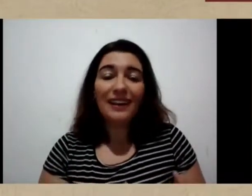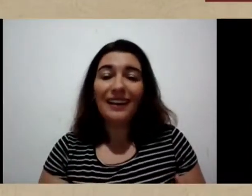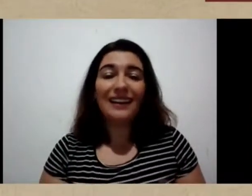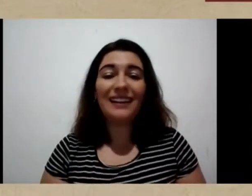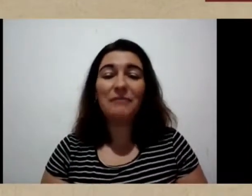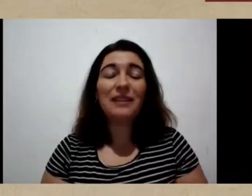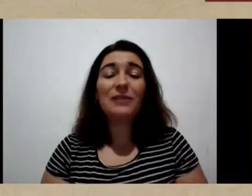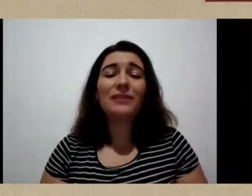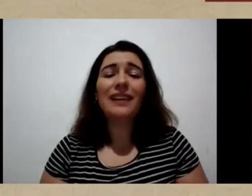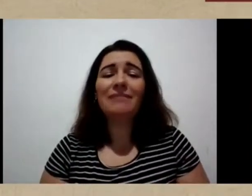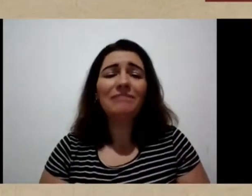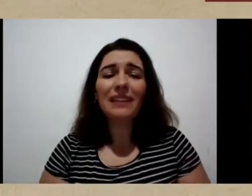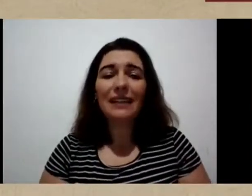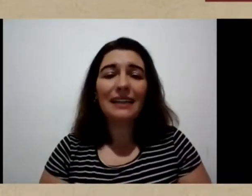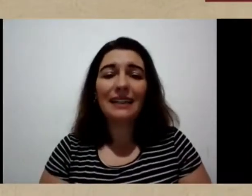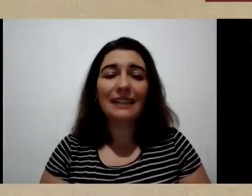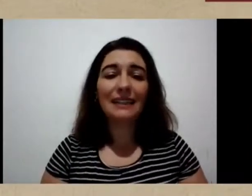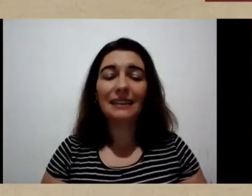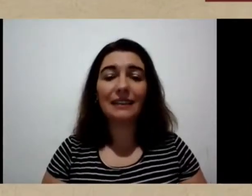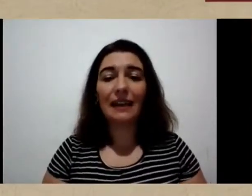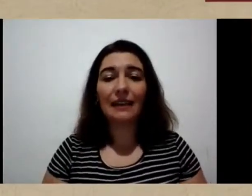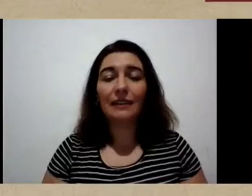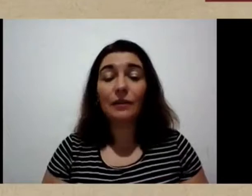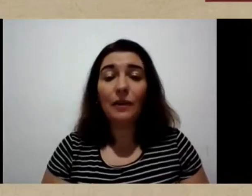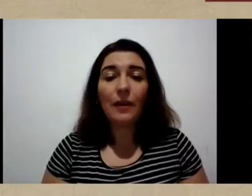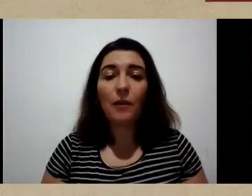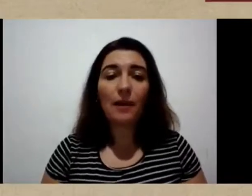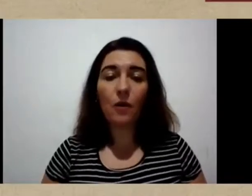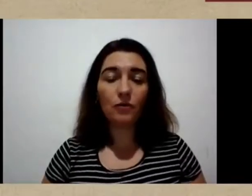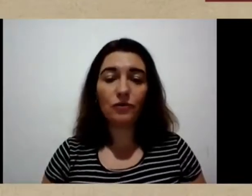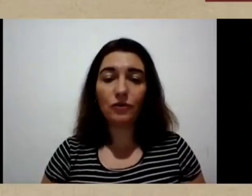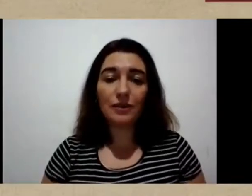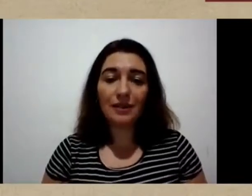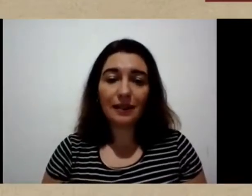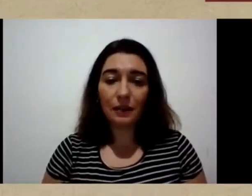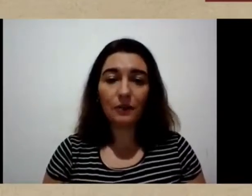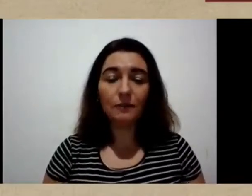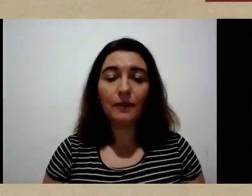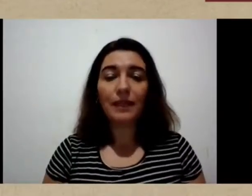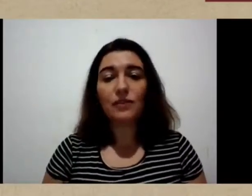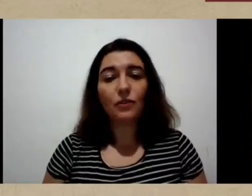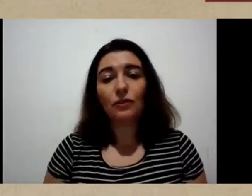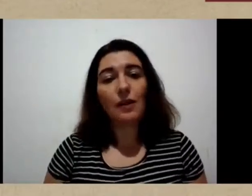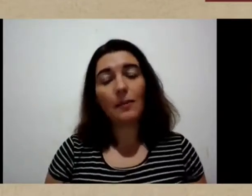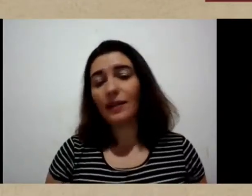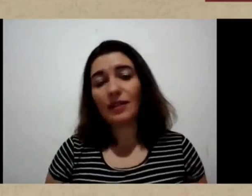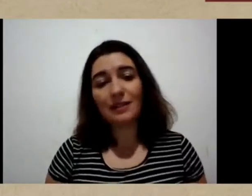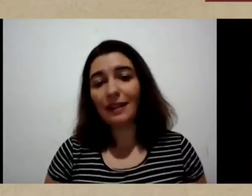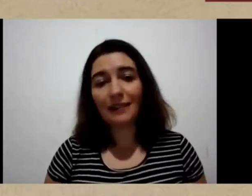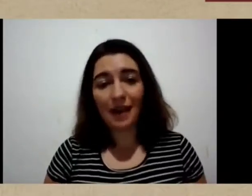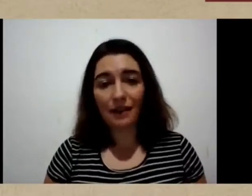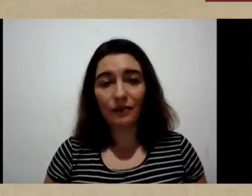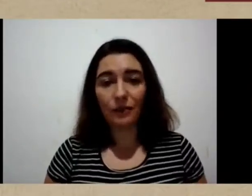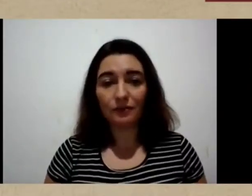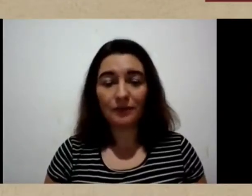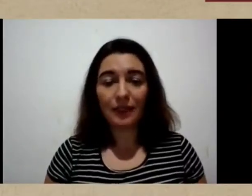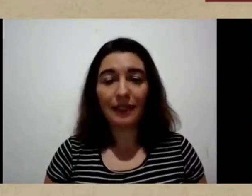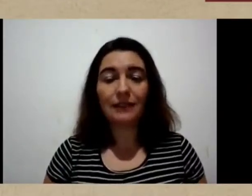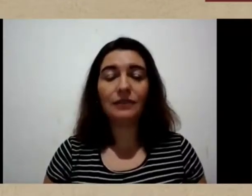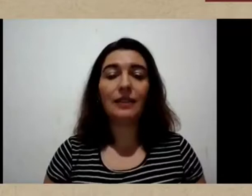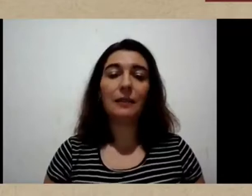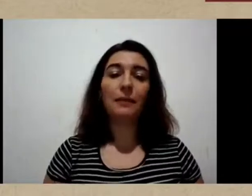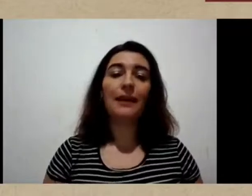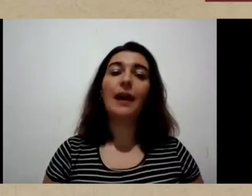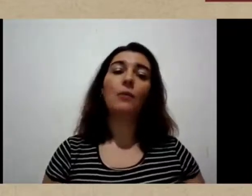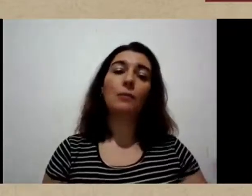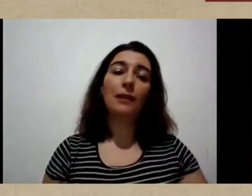Isso em Libras não tem, não é uma construção estruturalmente aceitável. Né?